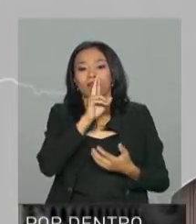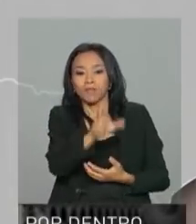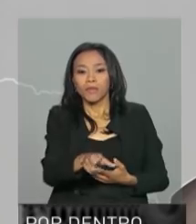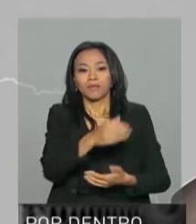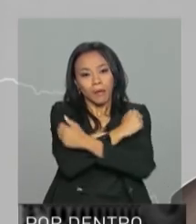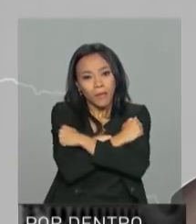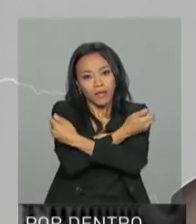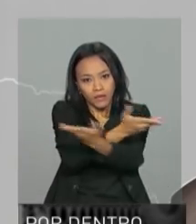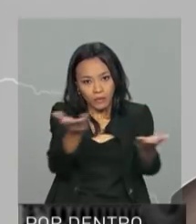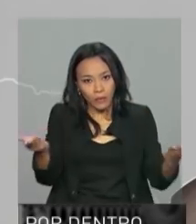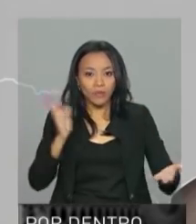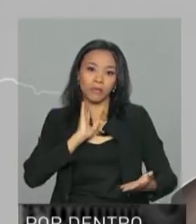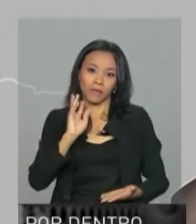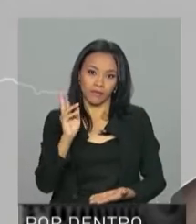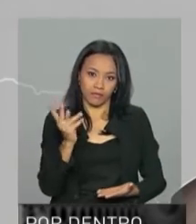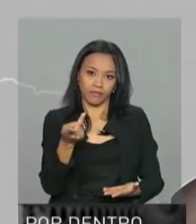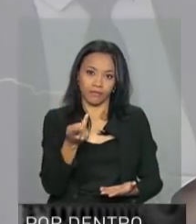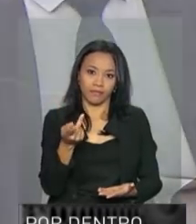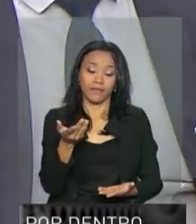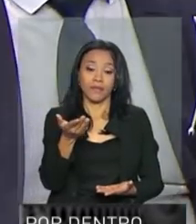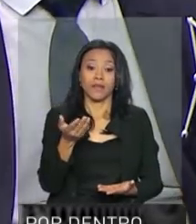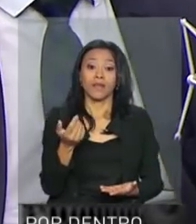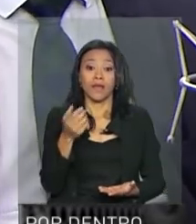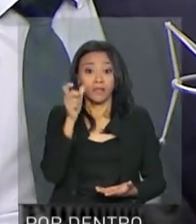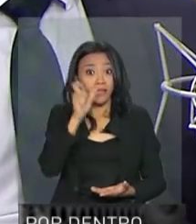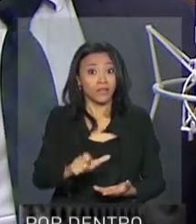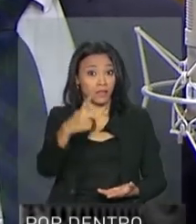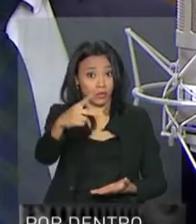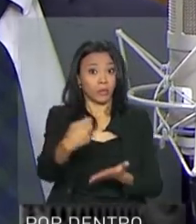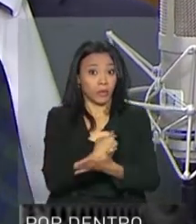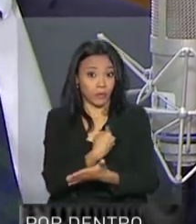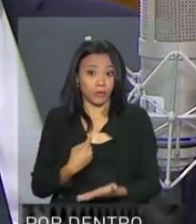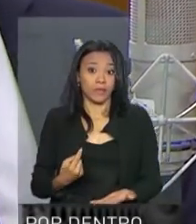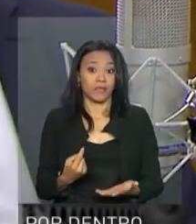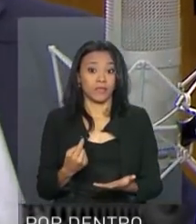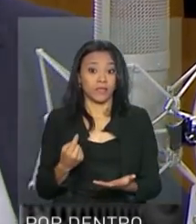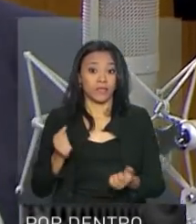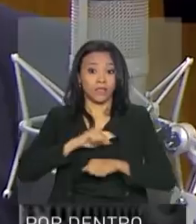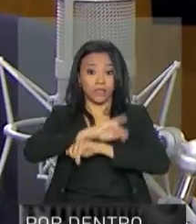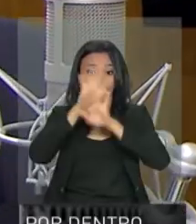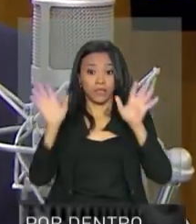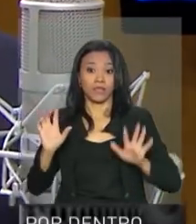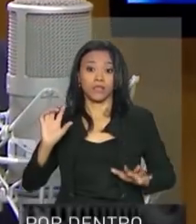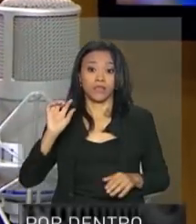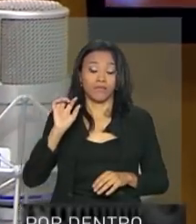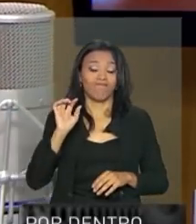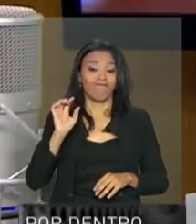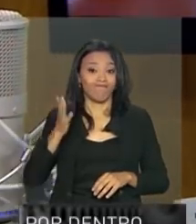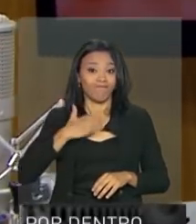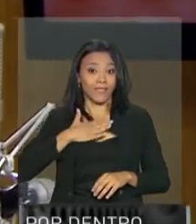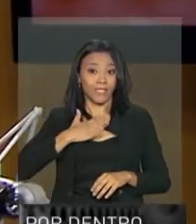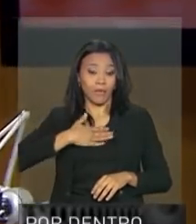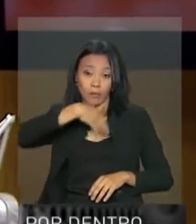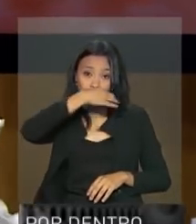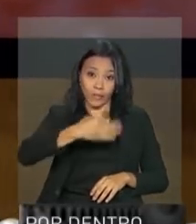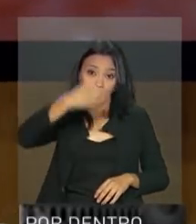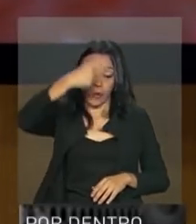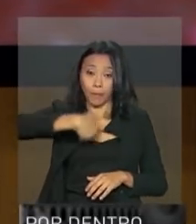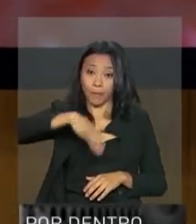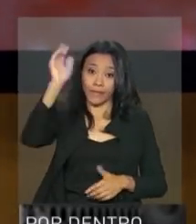Gerais. Vamos lá. Acho que sua pergunta é muito interessante e ela nos dá a oportunidade de esclarecer um ponto que, na minha ótica, tem sido um dos maiores problemas que